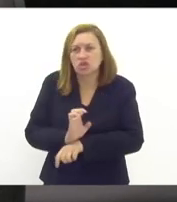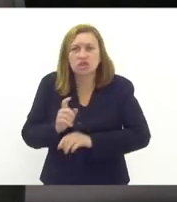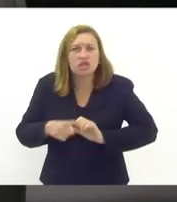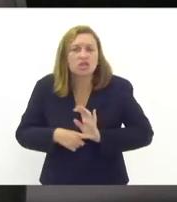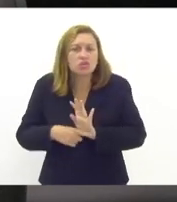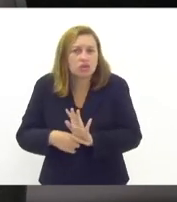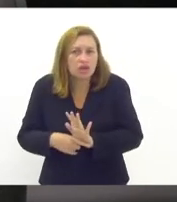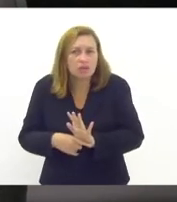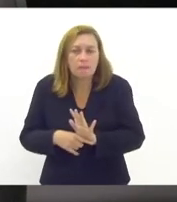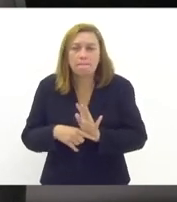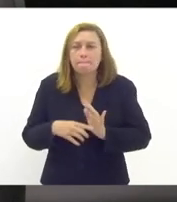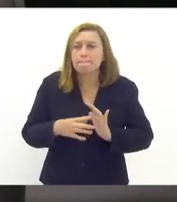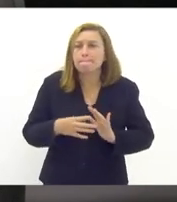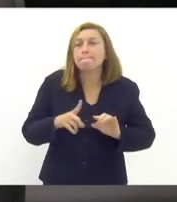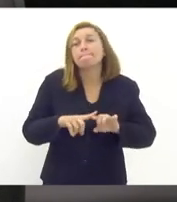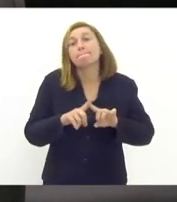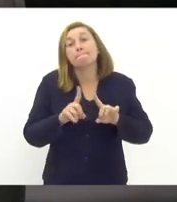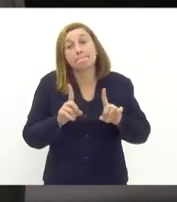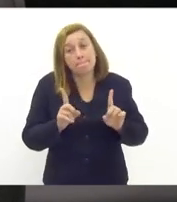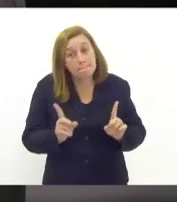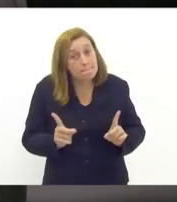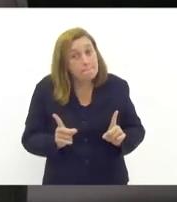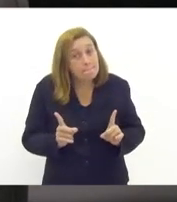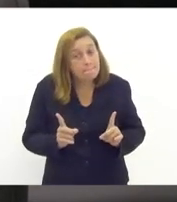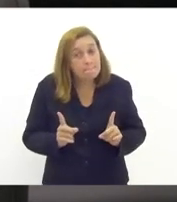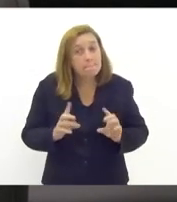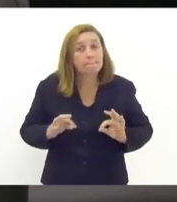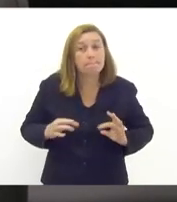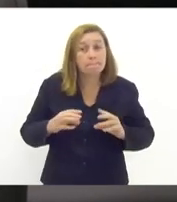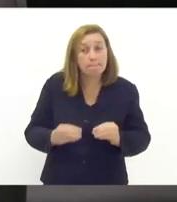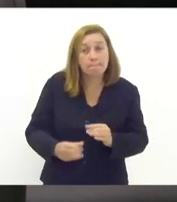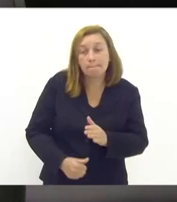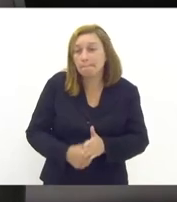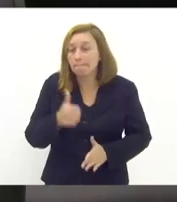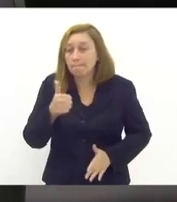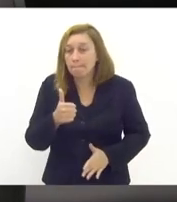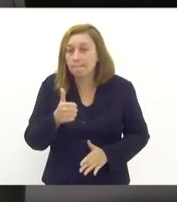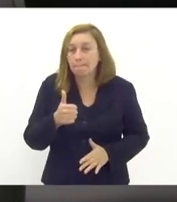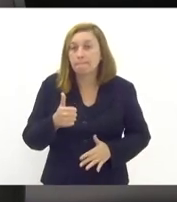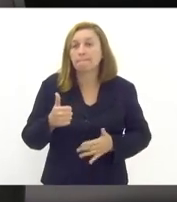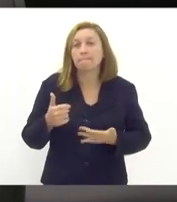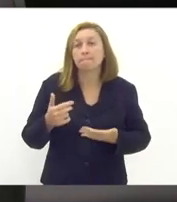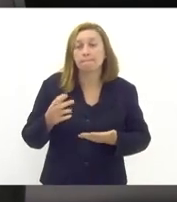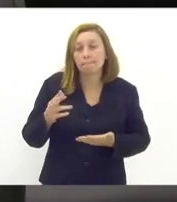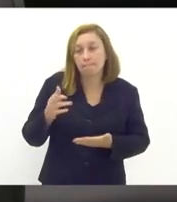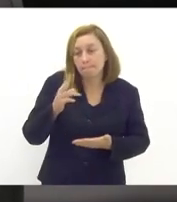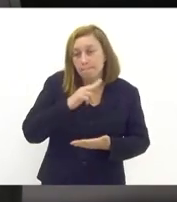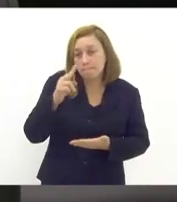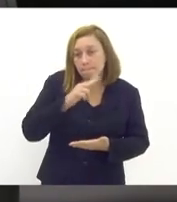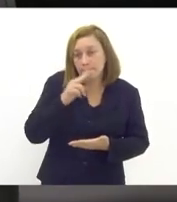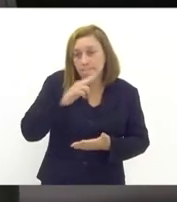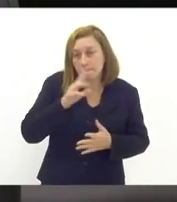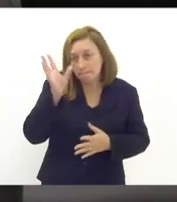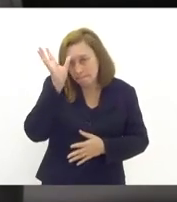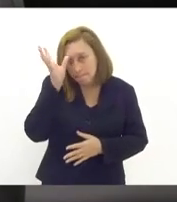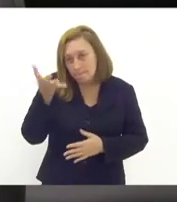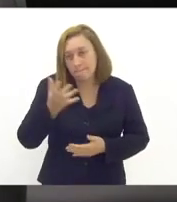forma. Mas... como para tudo tem a primeira vez, a gente está correndo atrás, estamos lutando para isso.